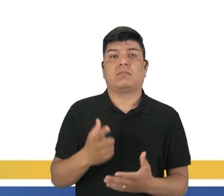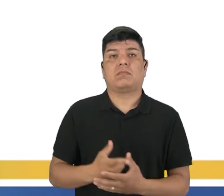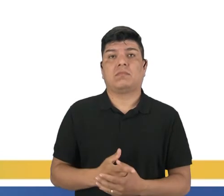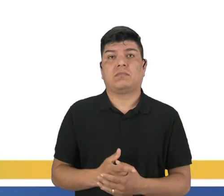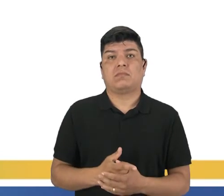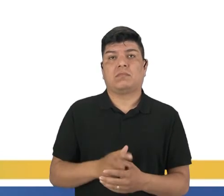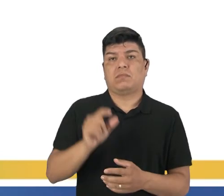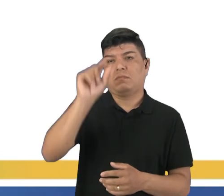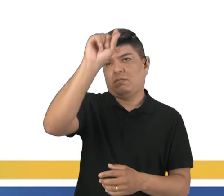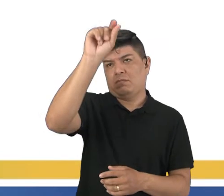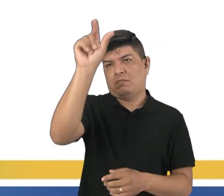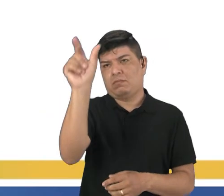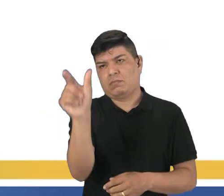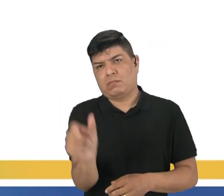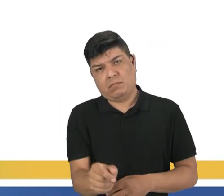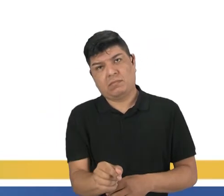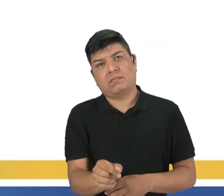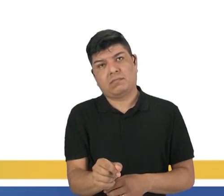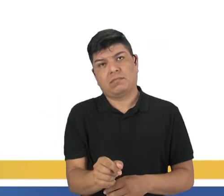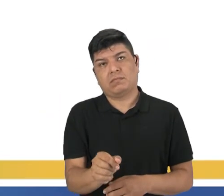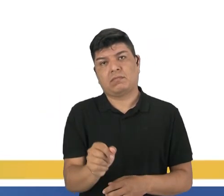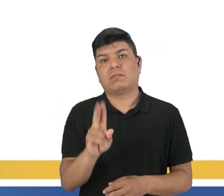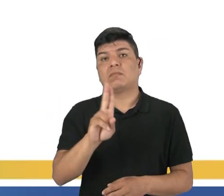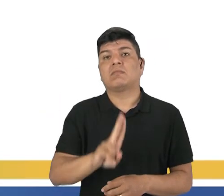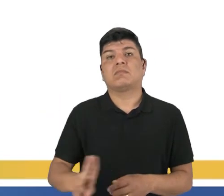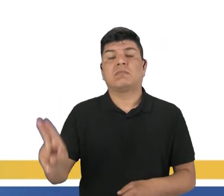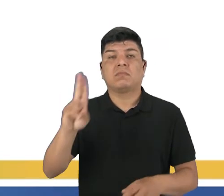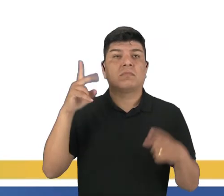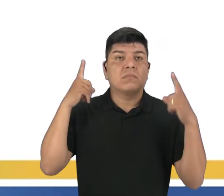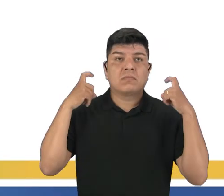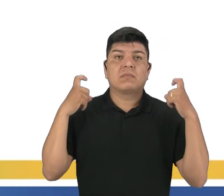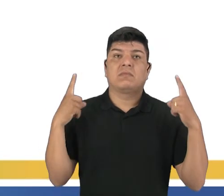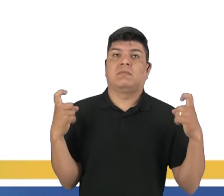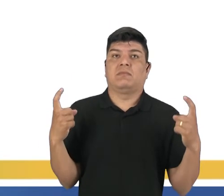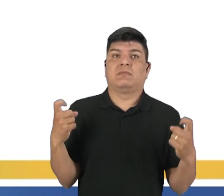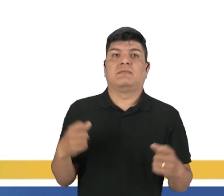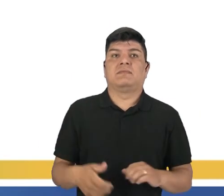uma meia-lua, era justamente para trabalhar essa sonoridade.